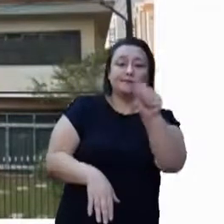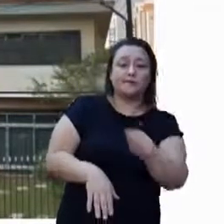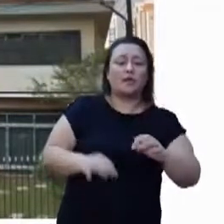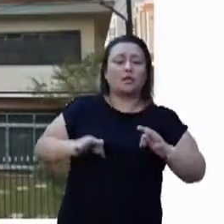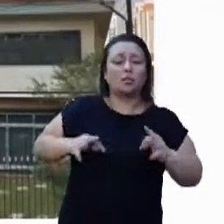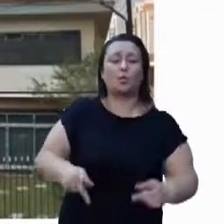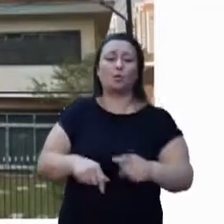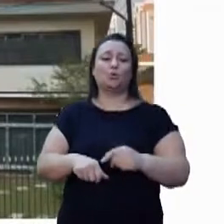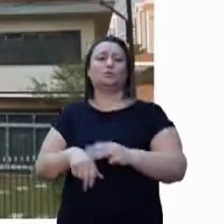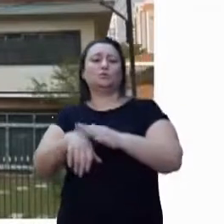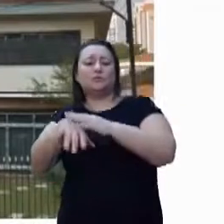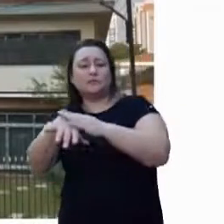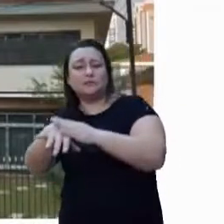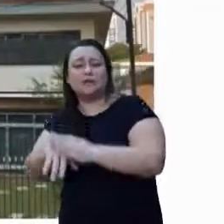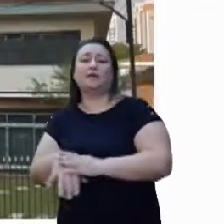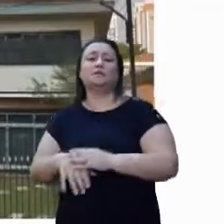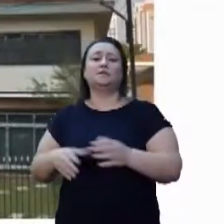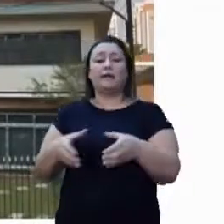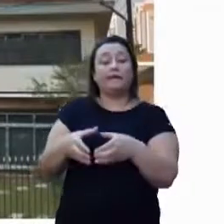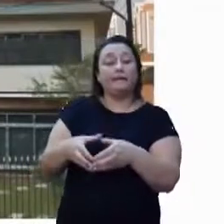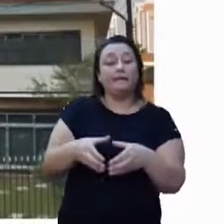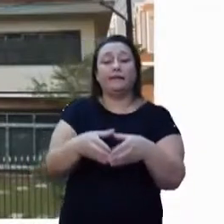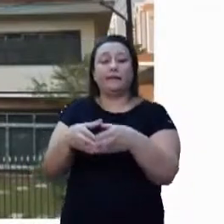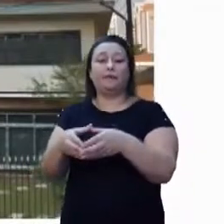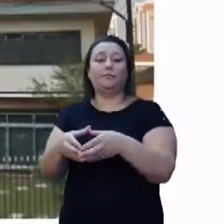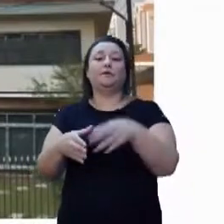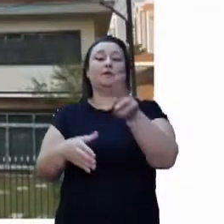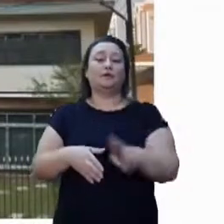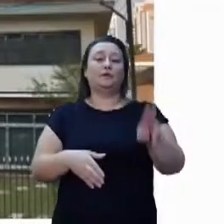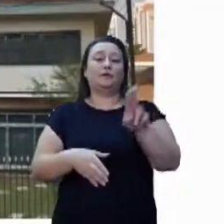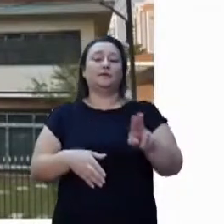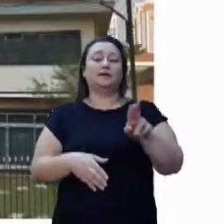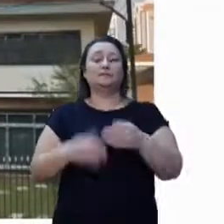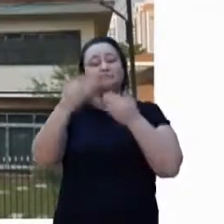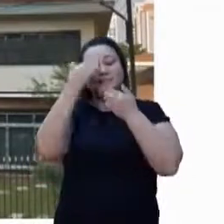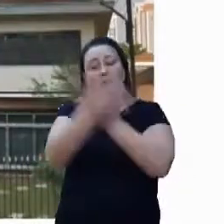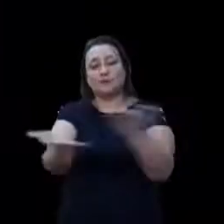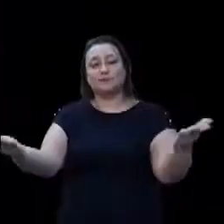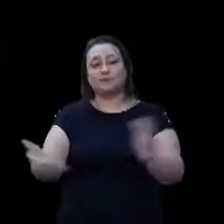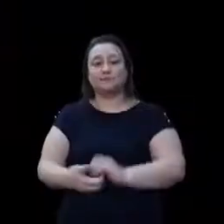todos os pacientes colaboradores, a equipe de neuromuscular também da Unifesp. Obrigado a todos.